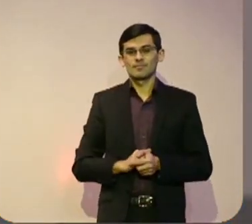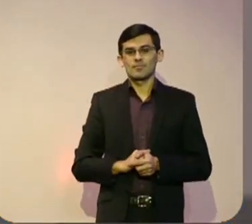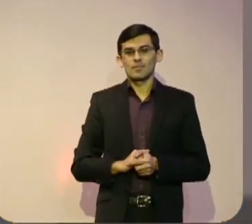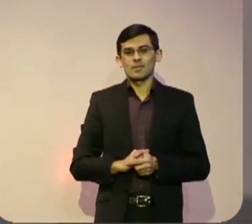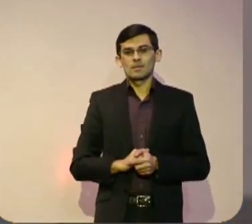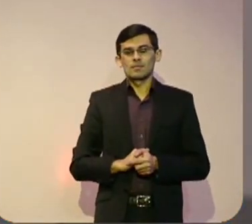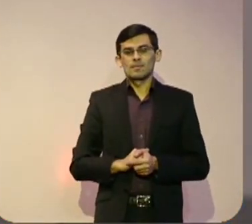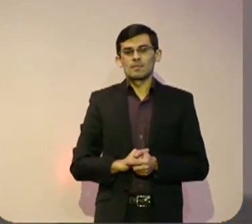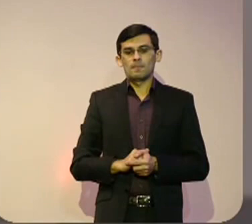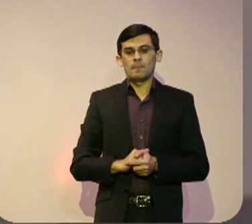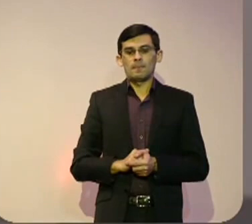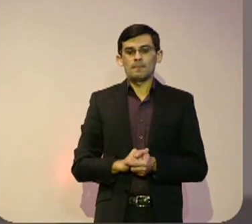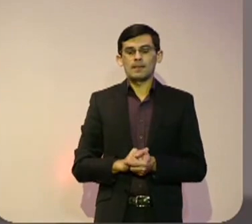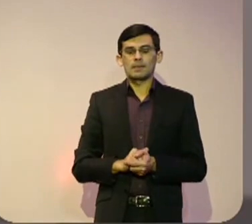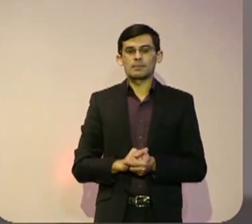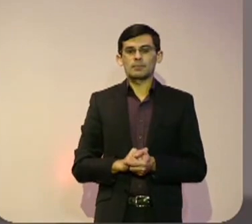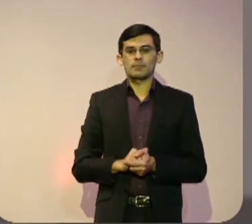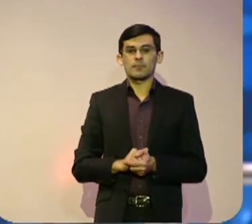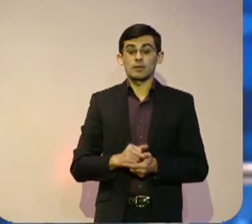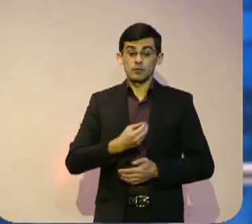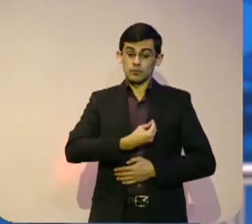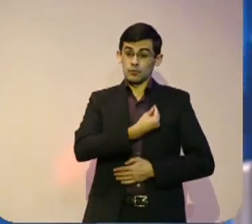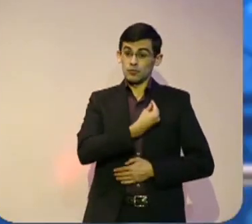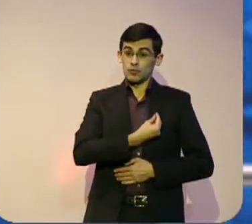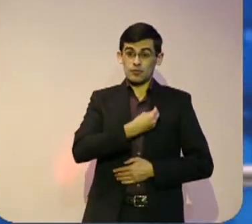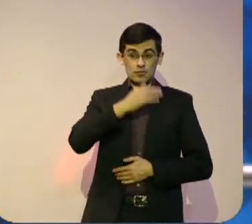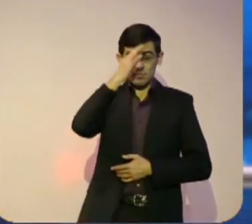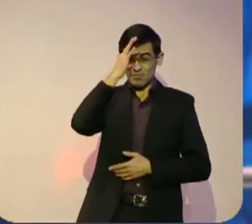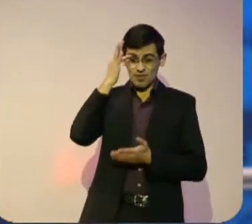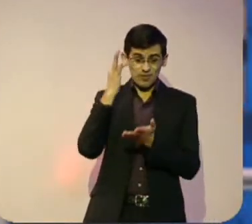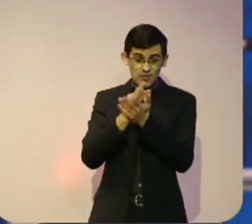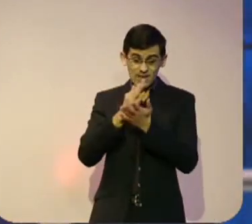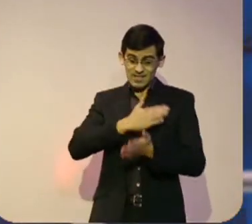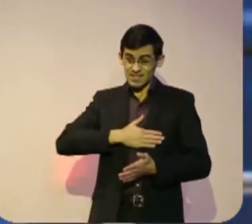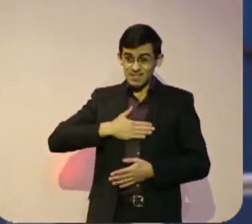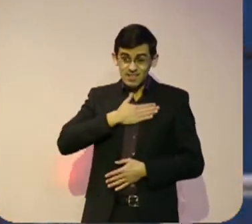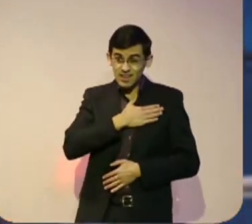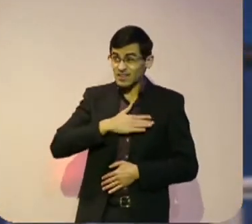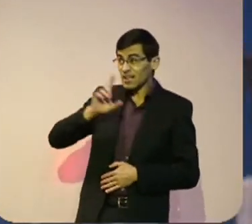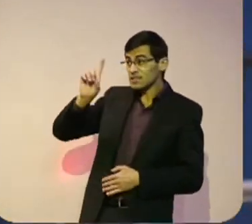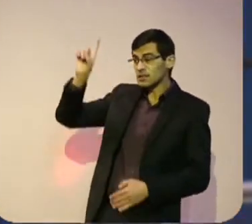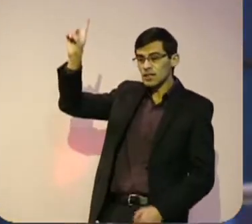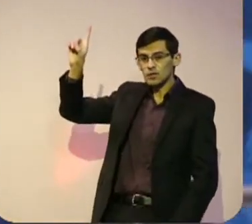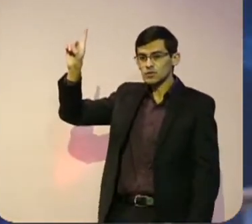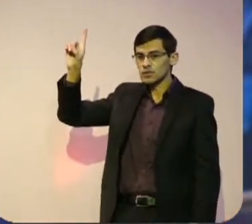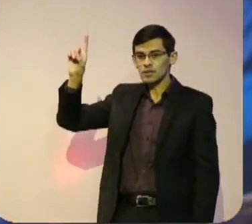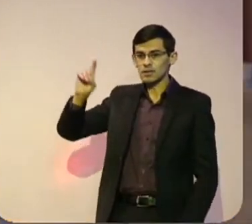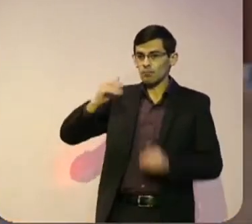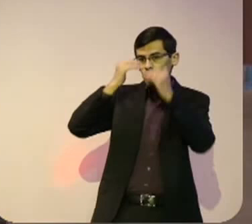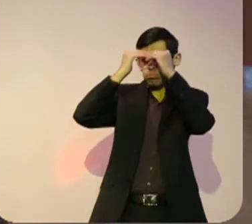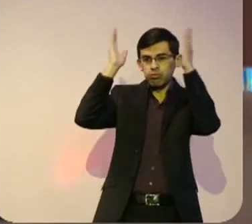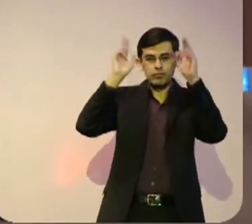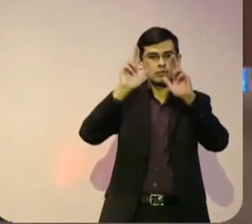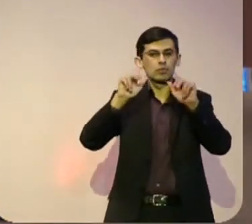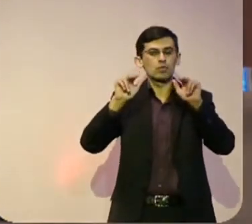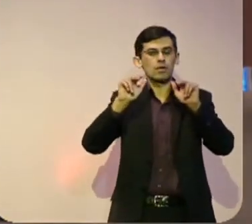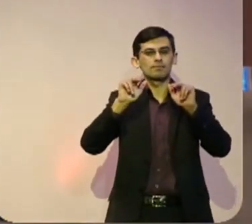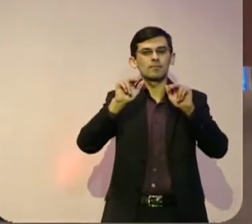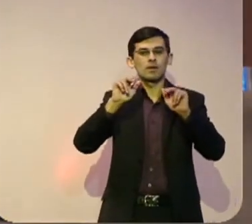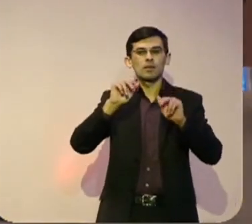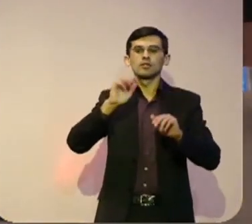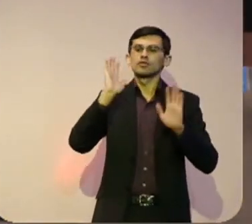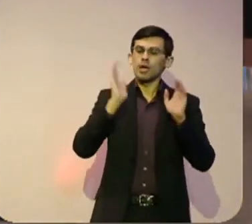Ou não. Viva uma fé que agrada o coração de Deus e que não volta atrás. O